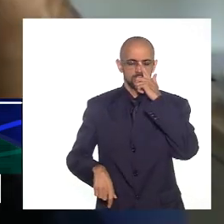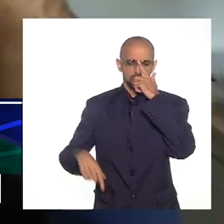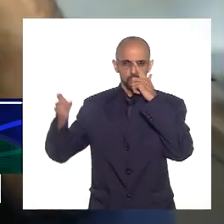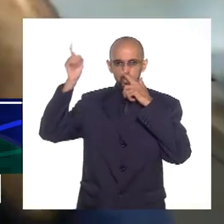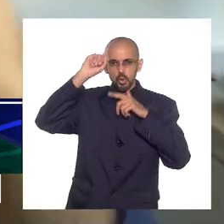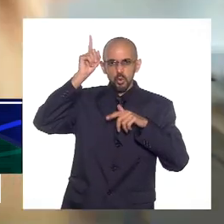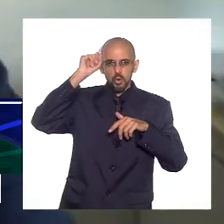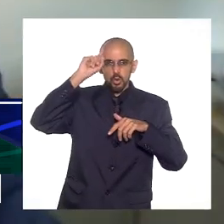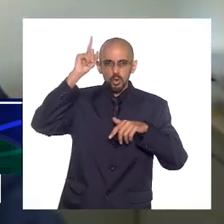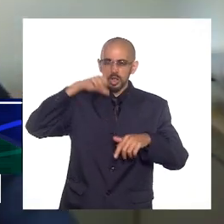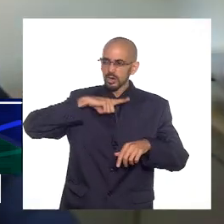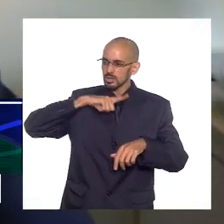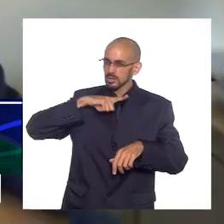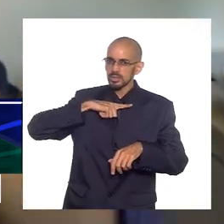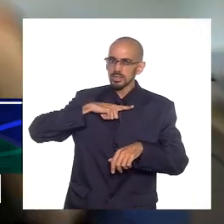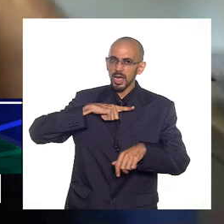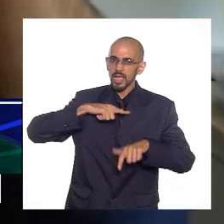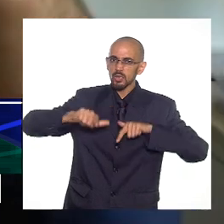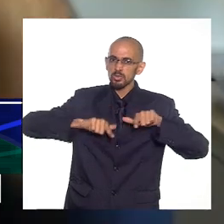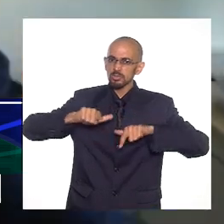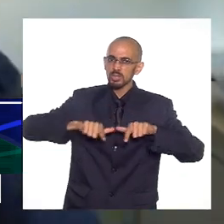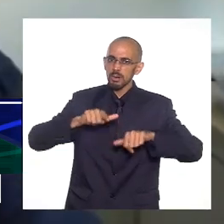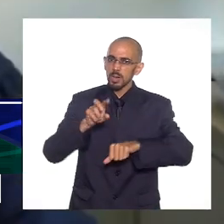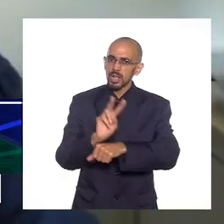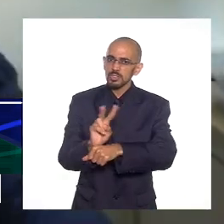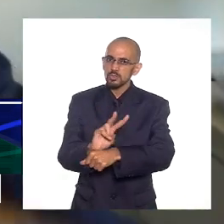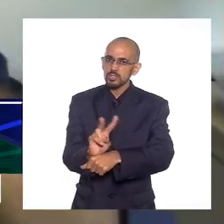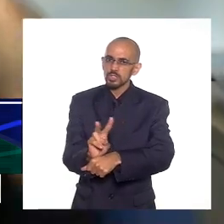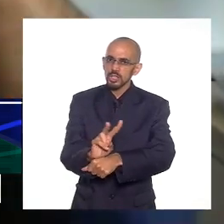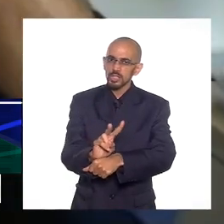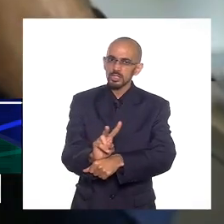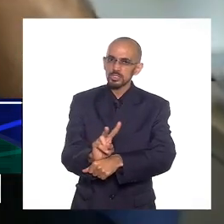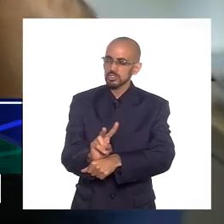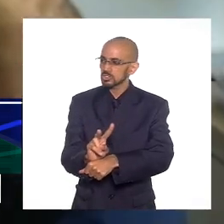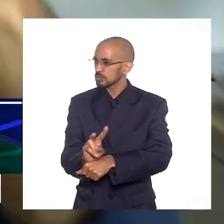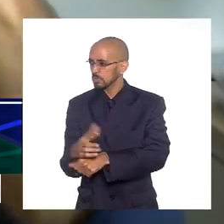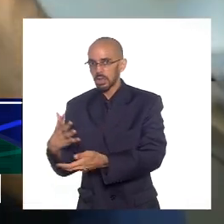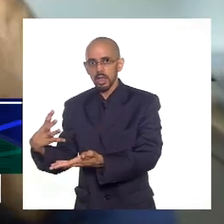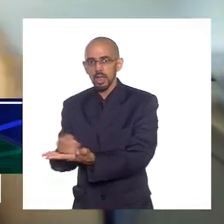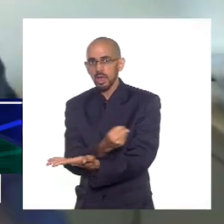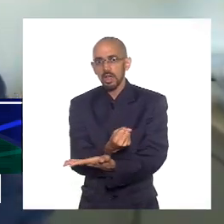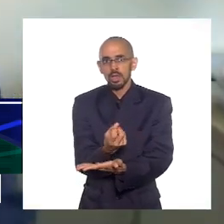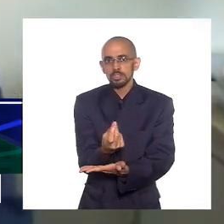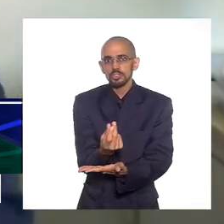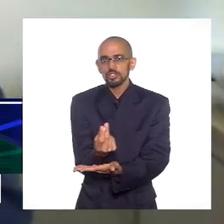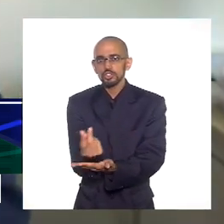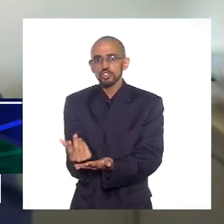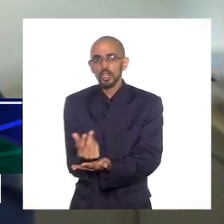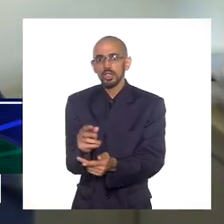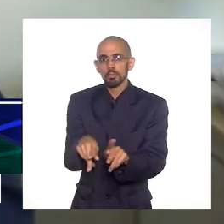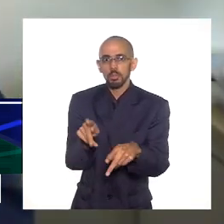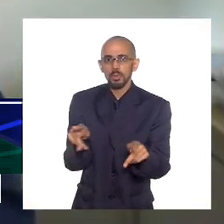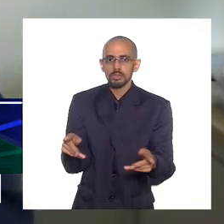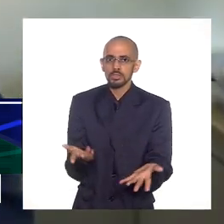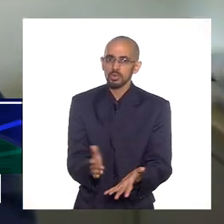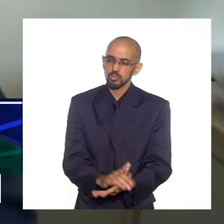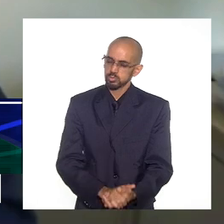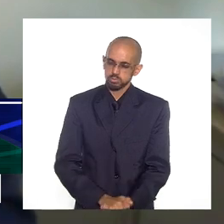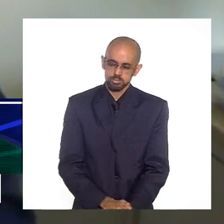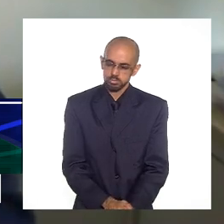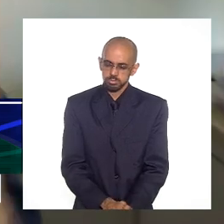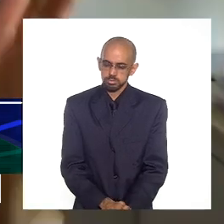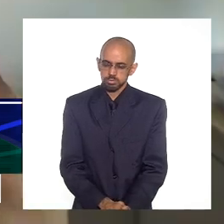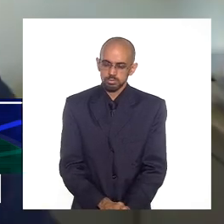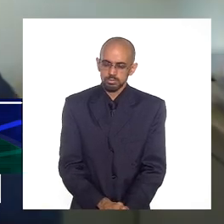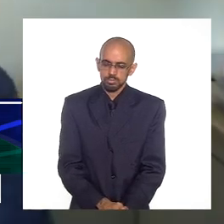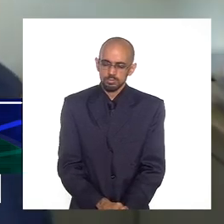operação caça-níquel de algum ente público que não pode estar fazendo essas operações.